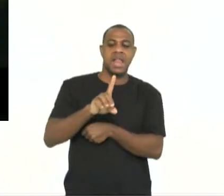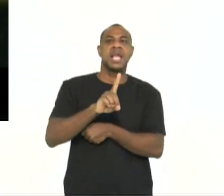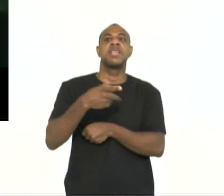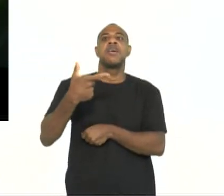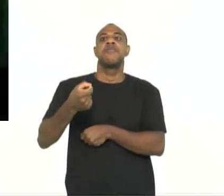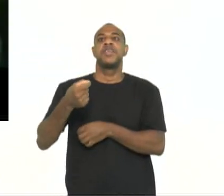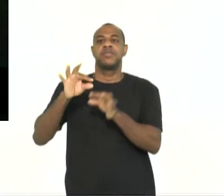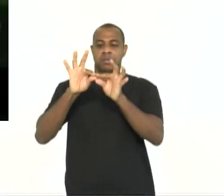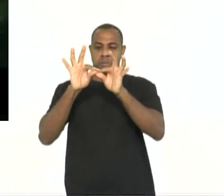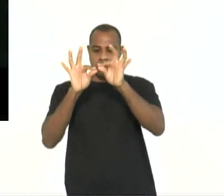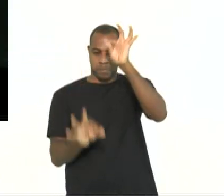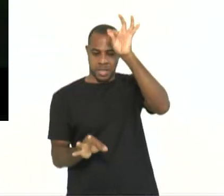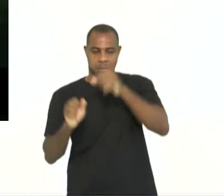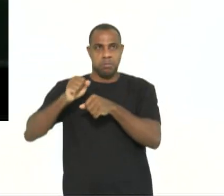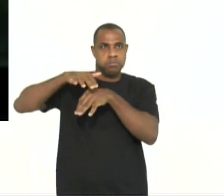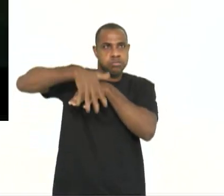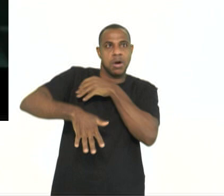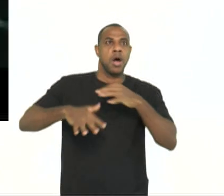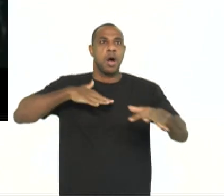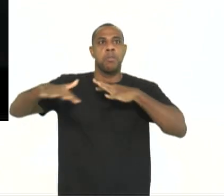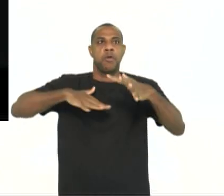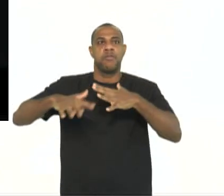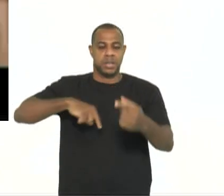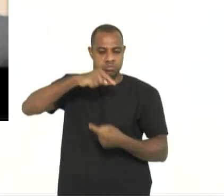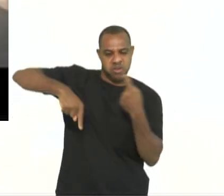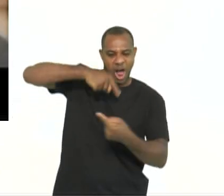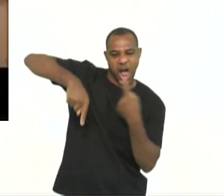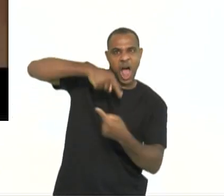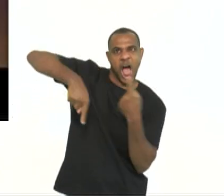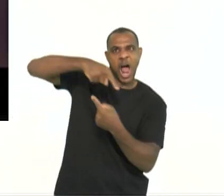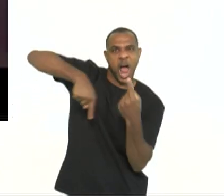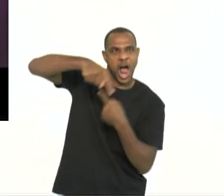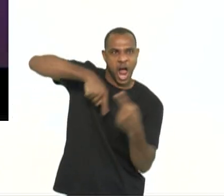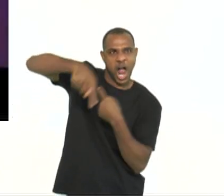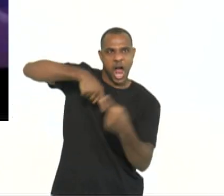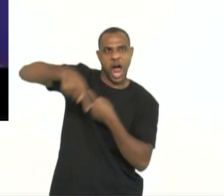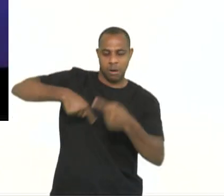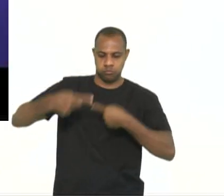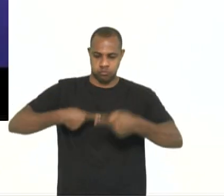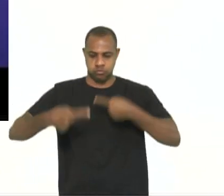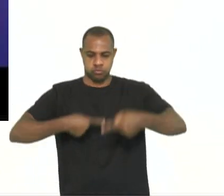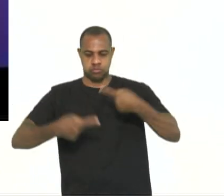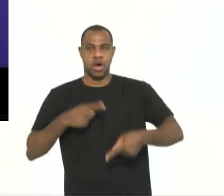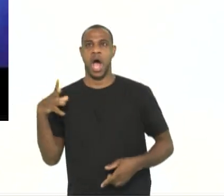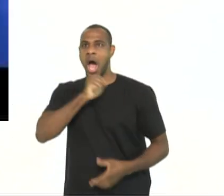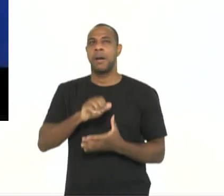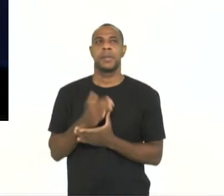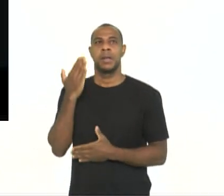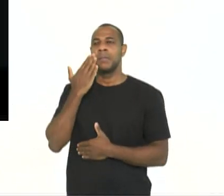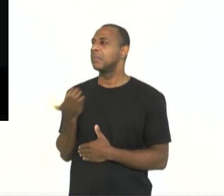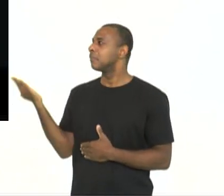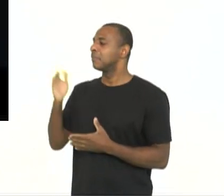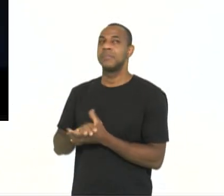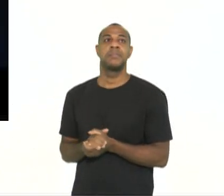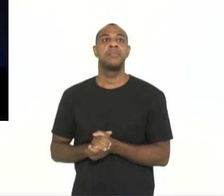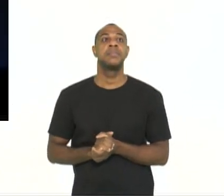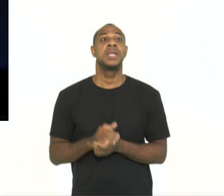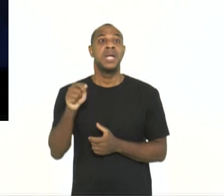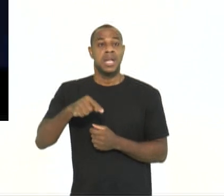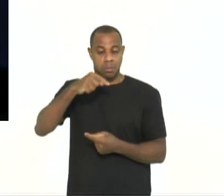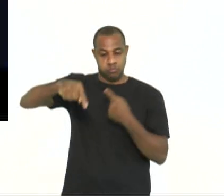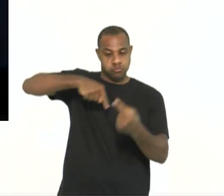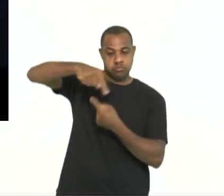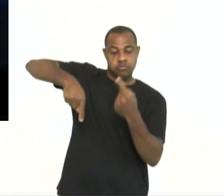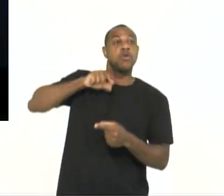pelos condutos, movimenta as turbinas e gira os rotores. Com essa rotação, os